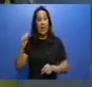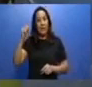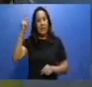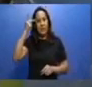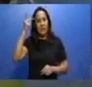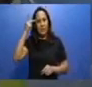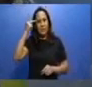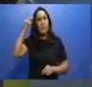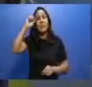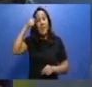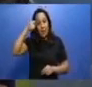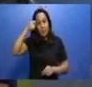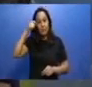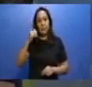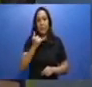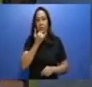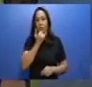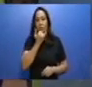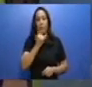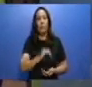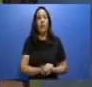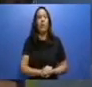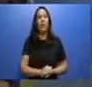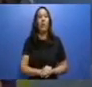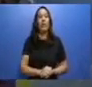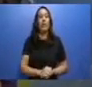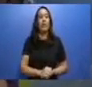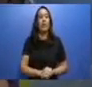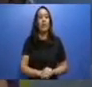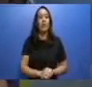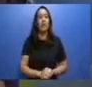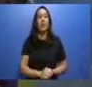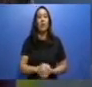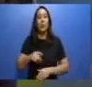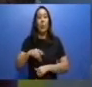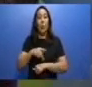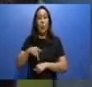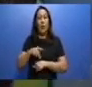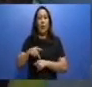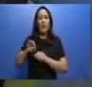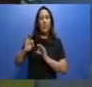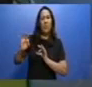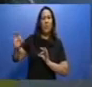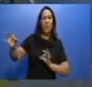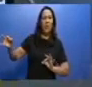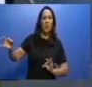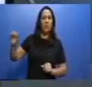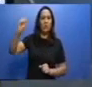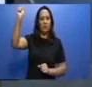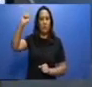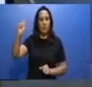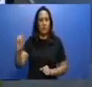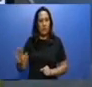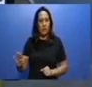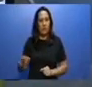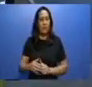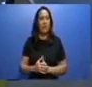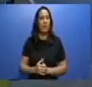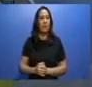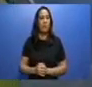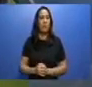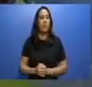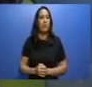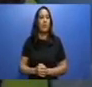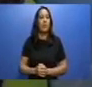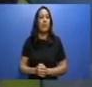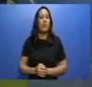parte aqui, ó, é o estudo da cultura africana, pessoal lá da África. Na página